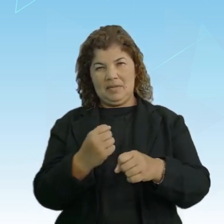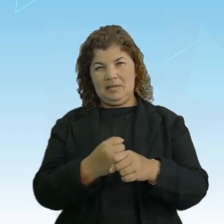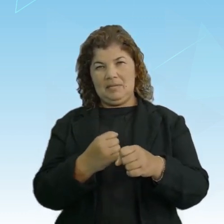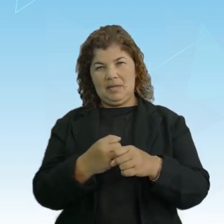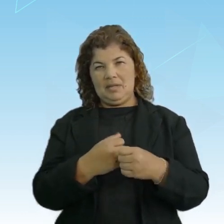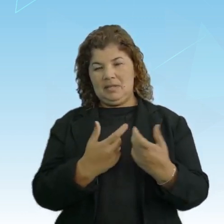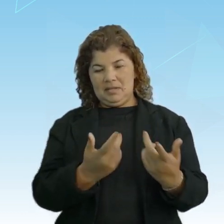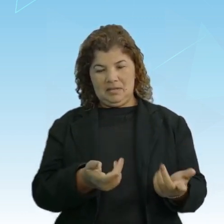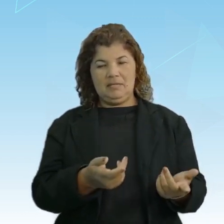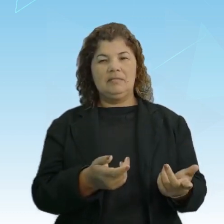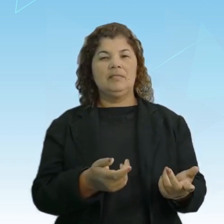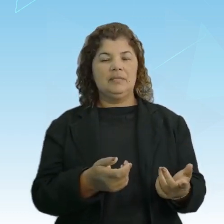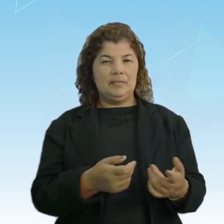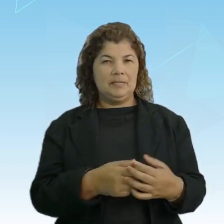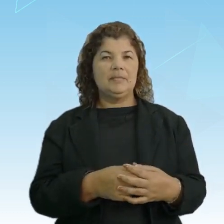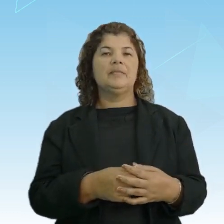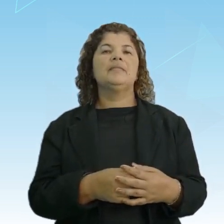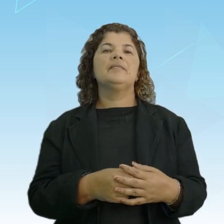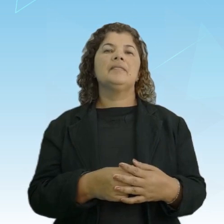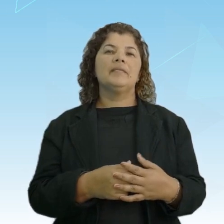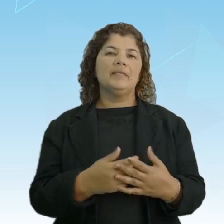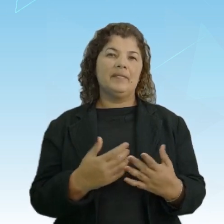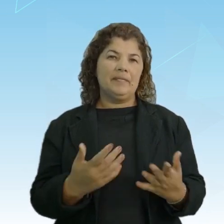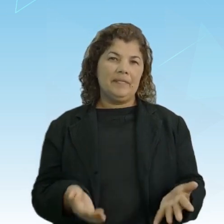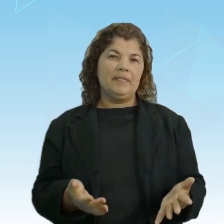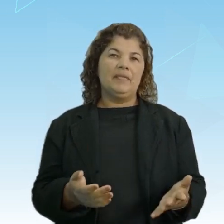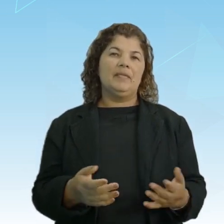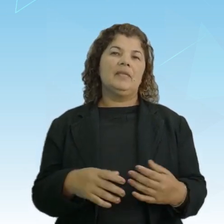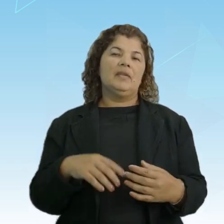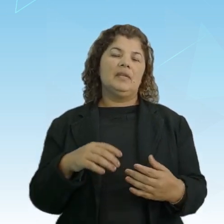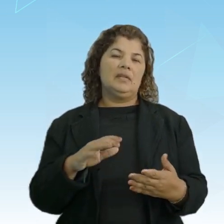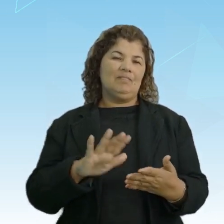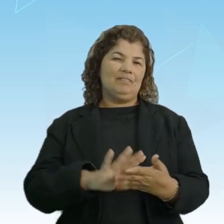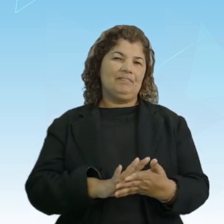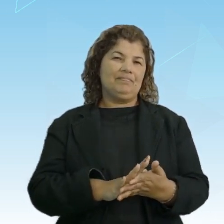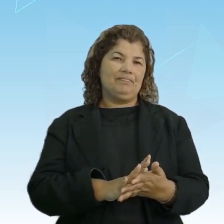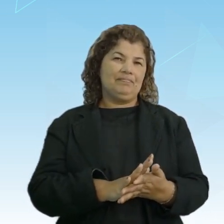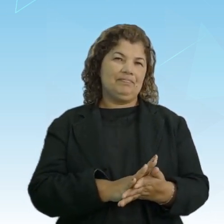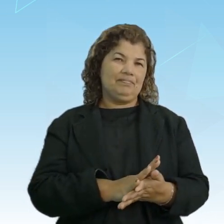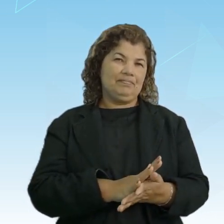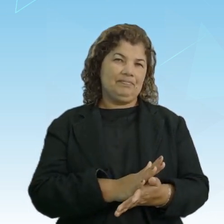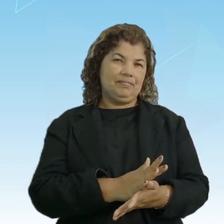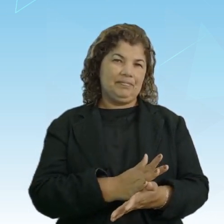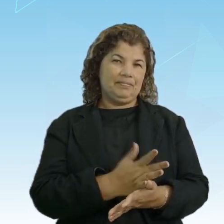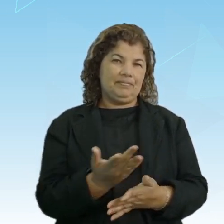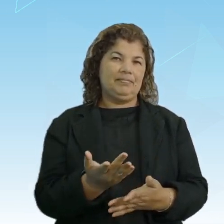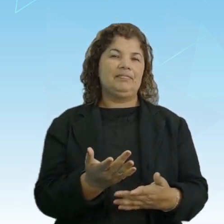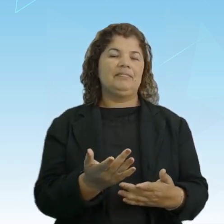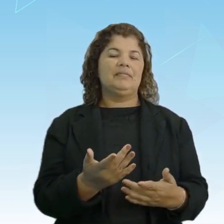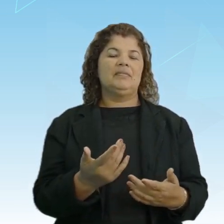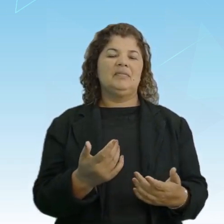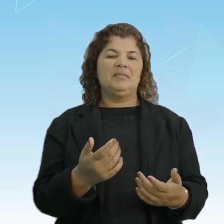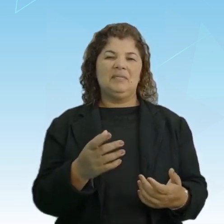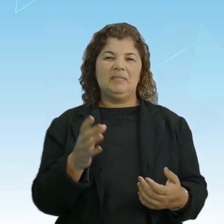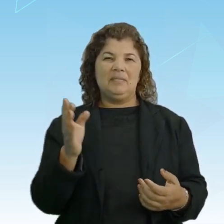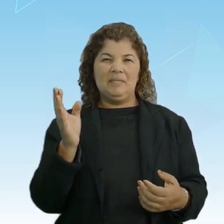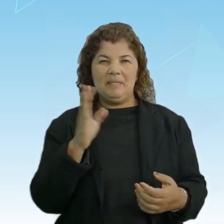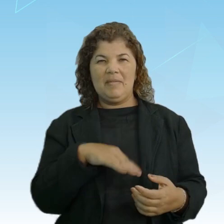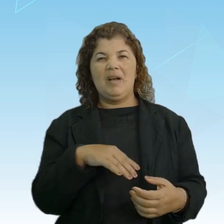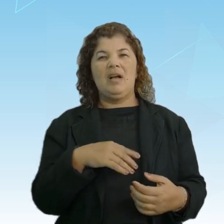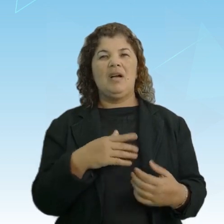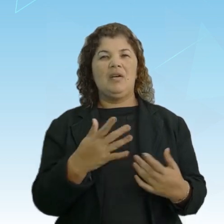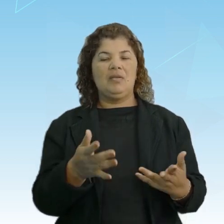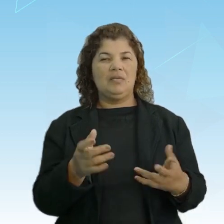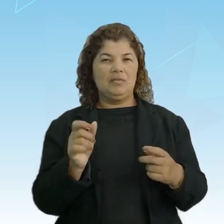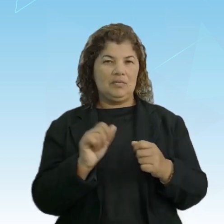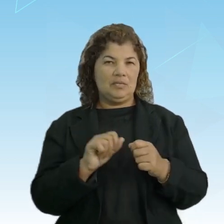e afligir, atormentar e destruir esse povo, né? por estranhas crueldades, como vos